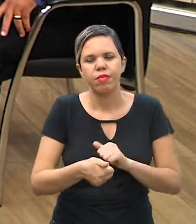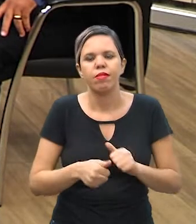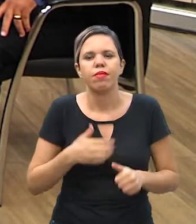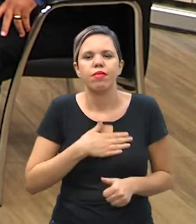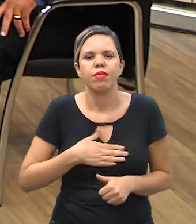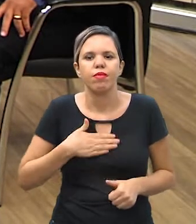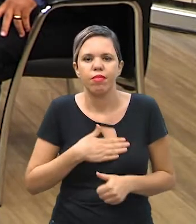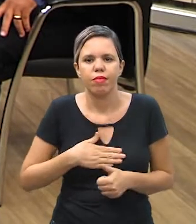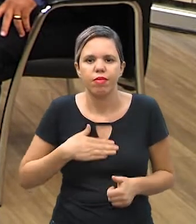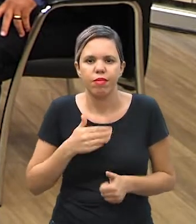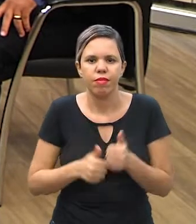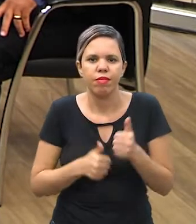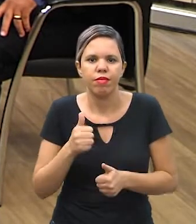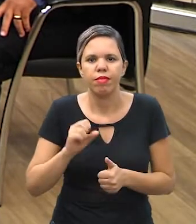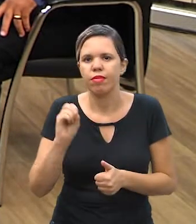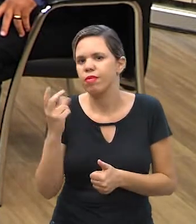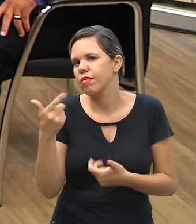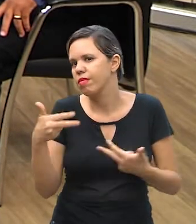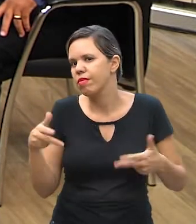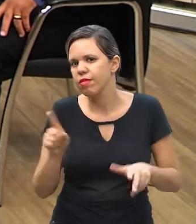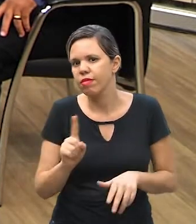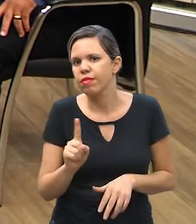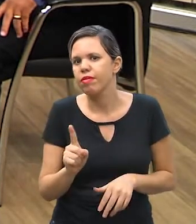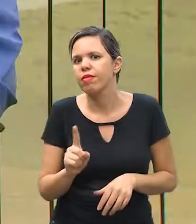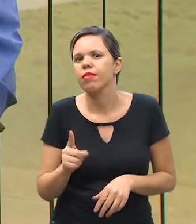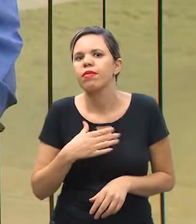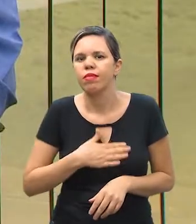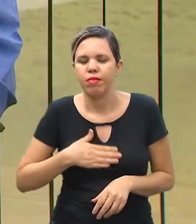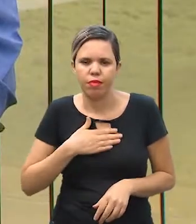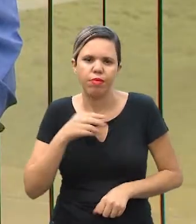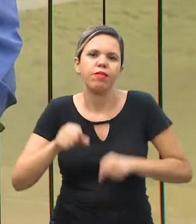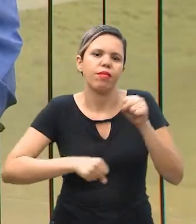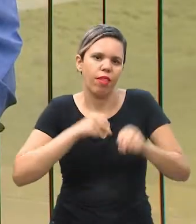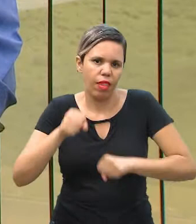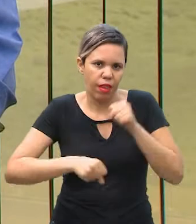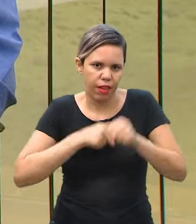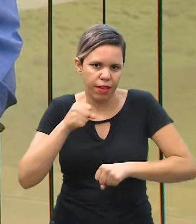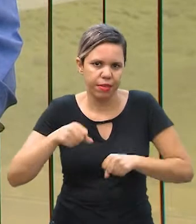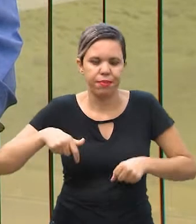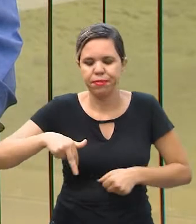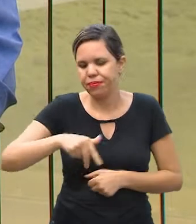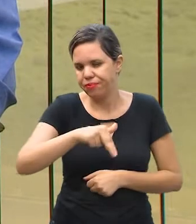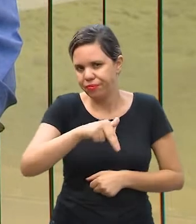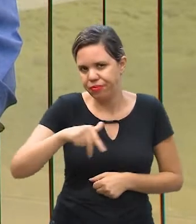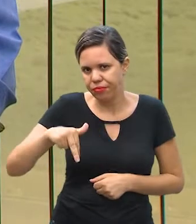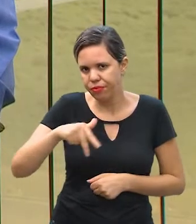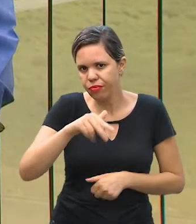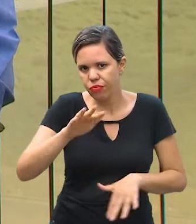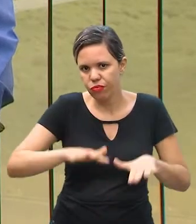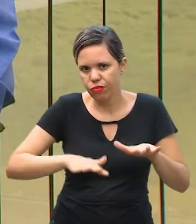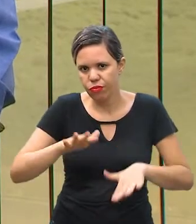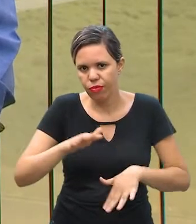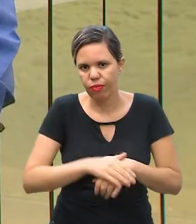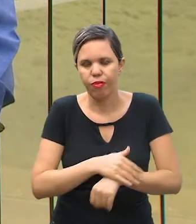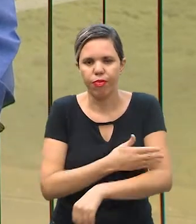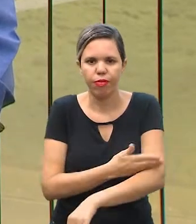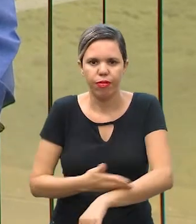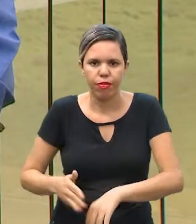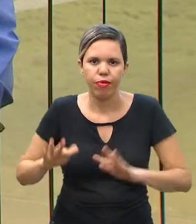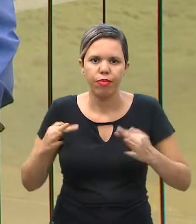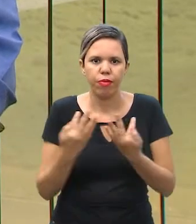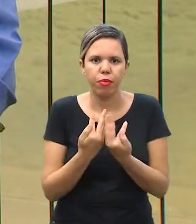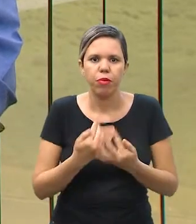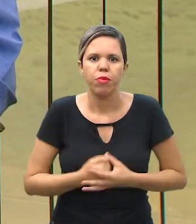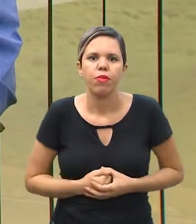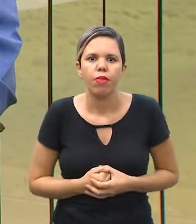esporte, gosta também de futebol ou outras atividades ou não? Eu gosto de andar de bicicleta, gosto de caminhar também, às vezes eu costumo caminhar com a